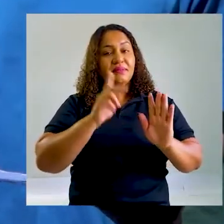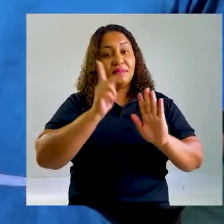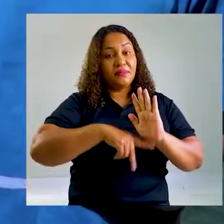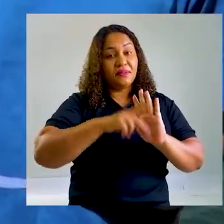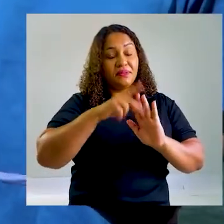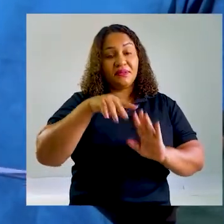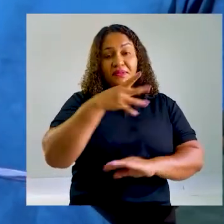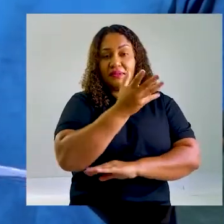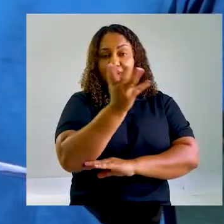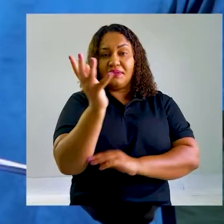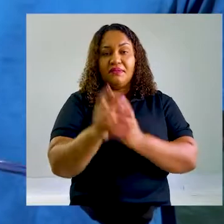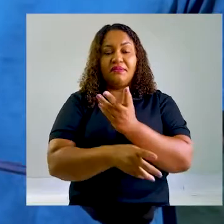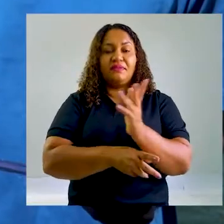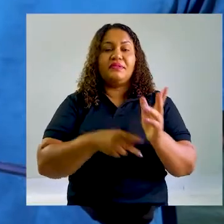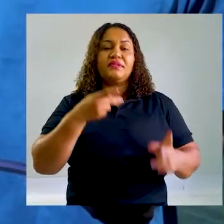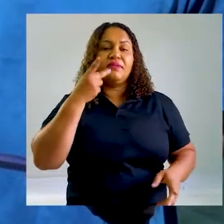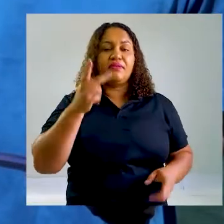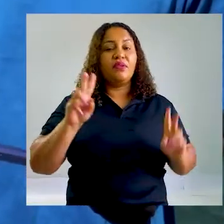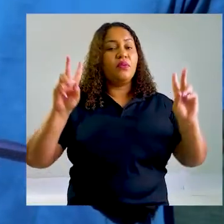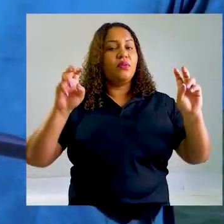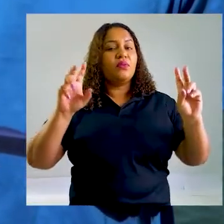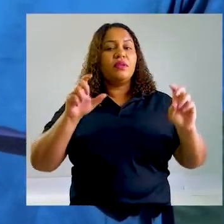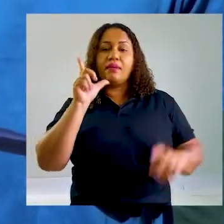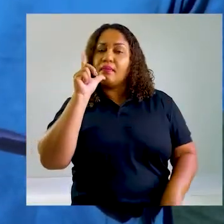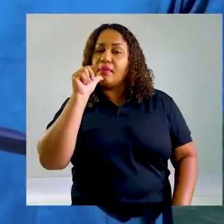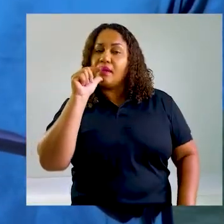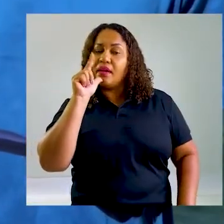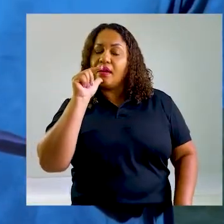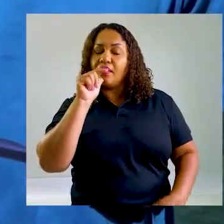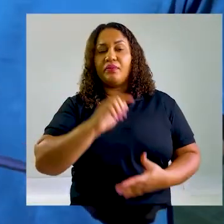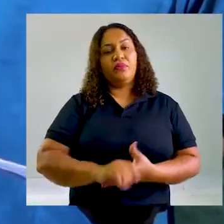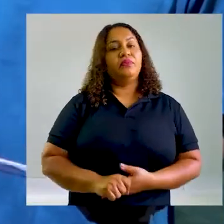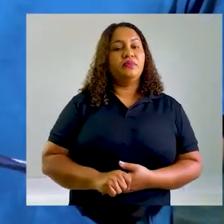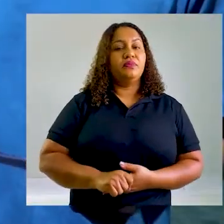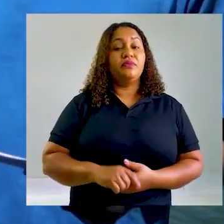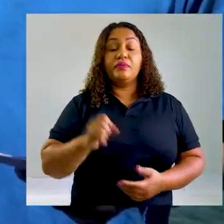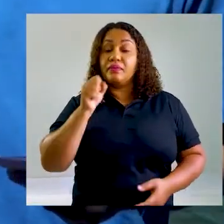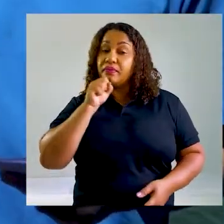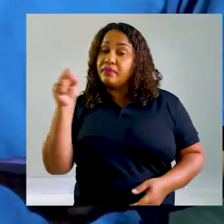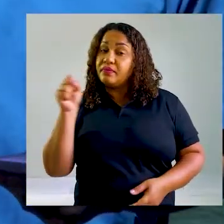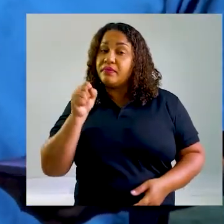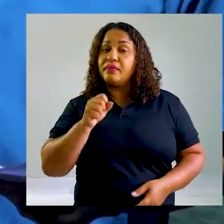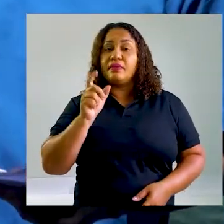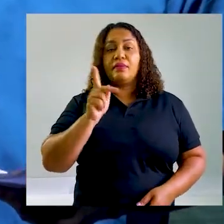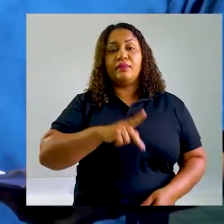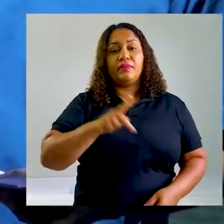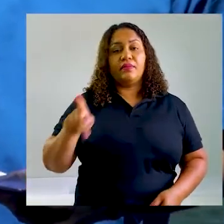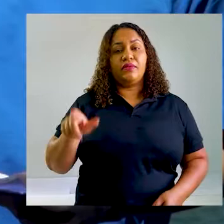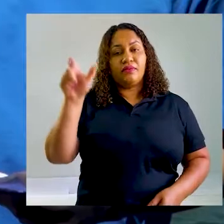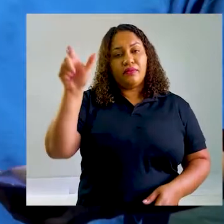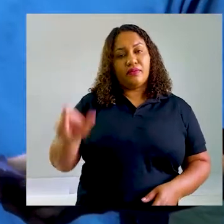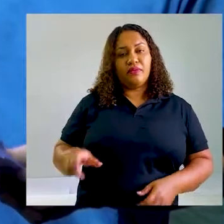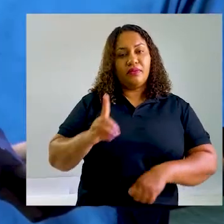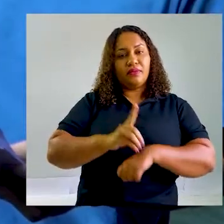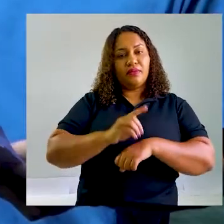nós estamos tratando sobre o eixo 2, que é o eixo água. E vamos entrevistar o professor